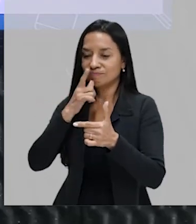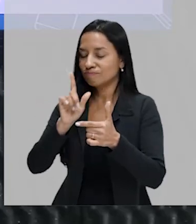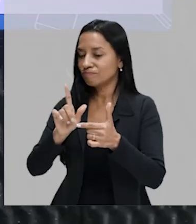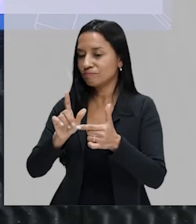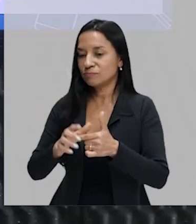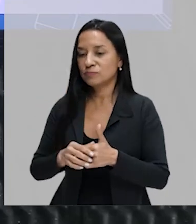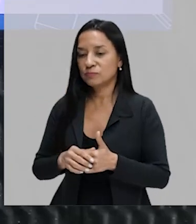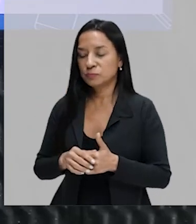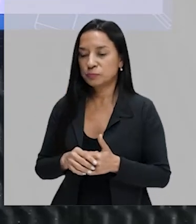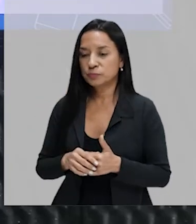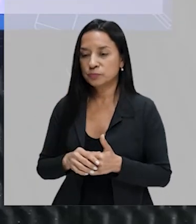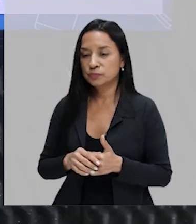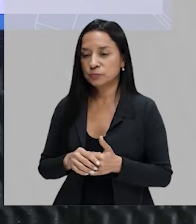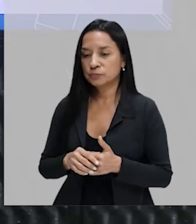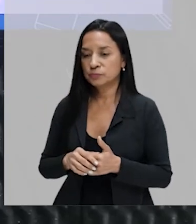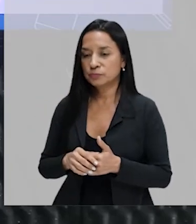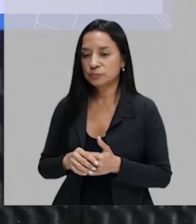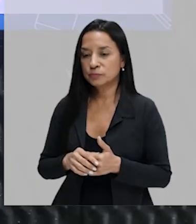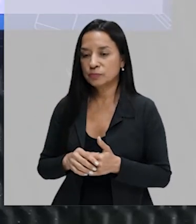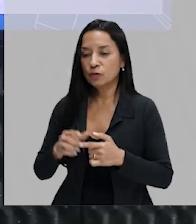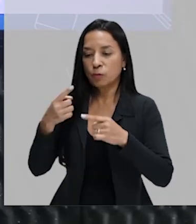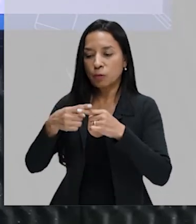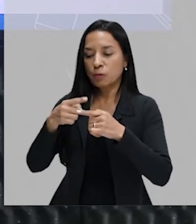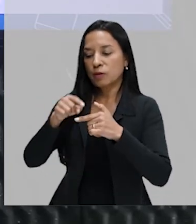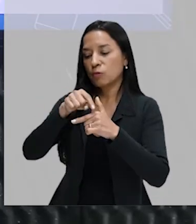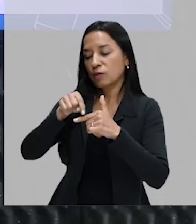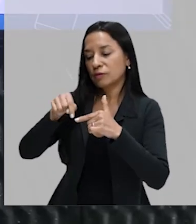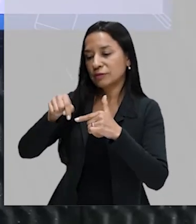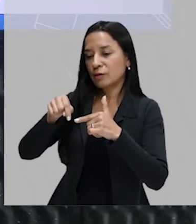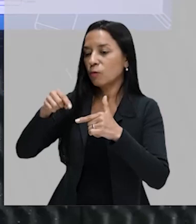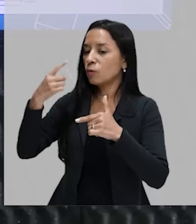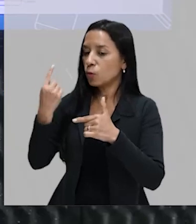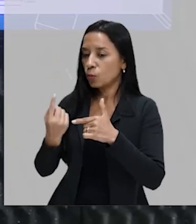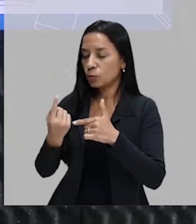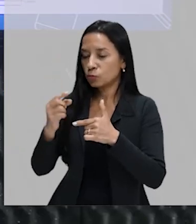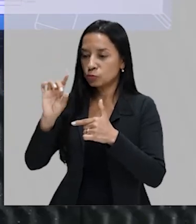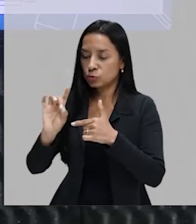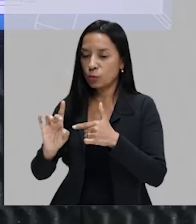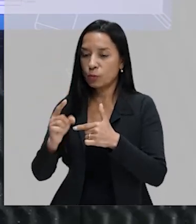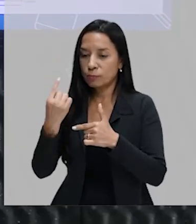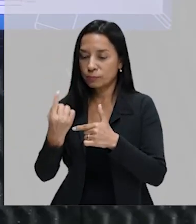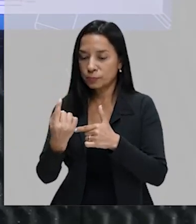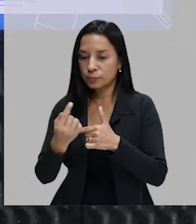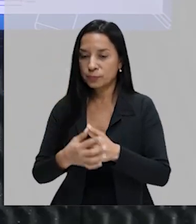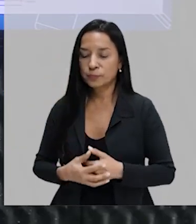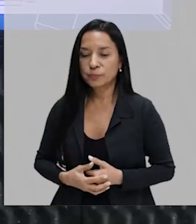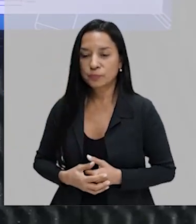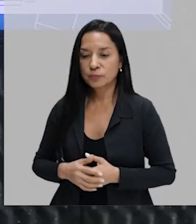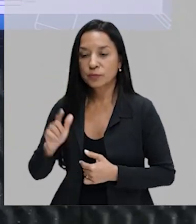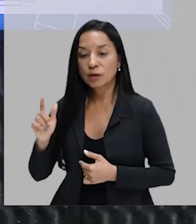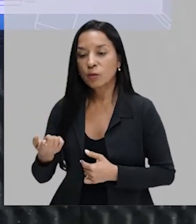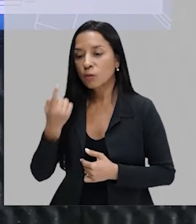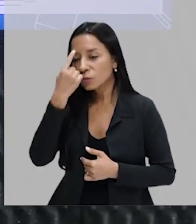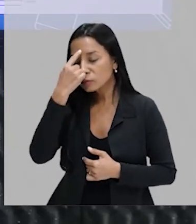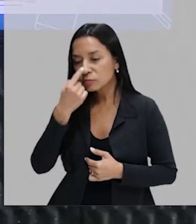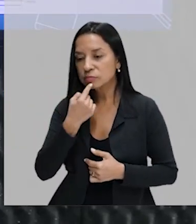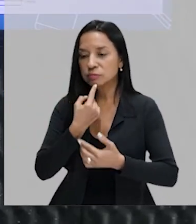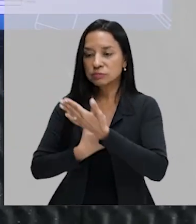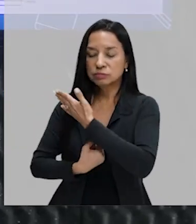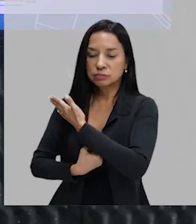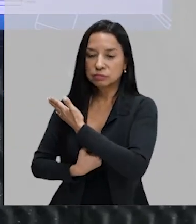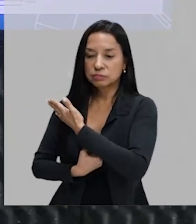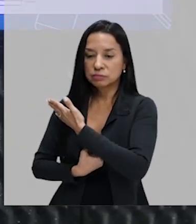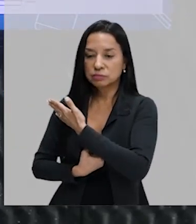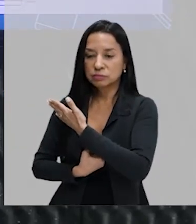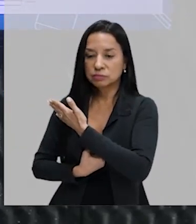ejacular, ok? Porque o canal é o mesmo. Essa outra imagem aqui é a imagem